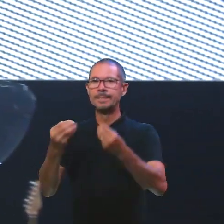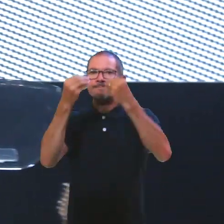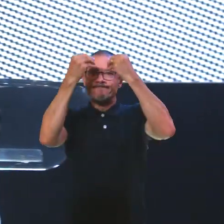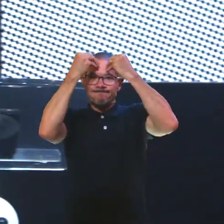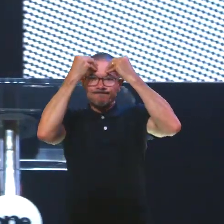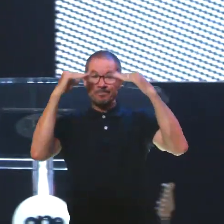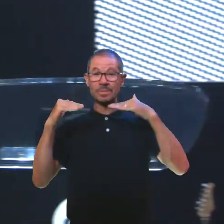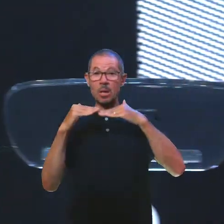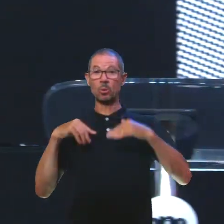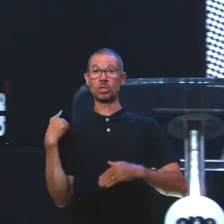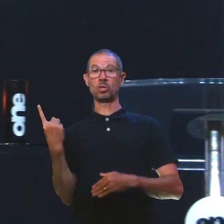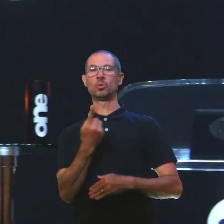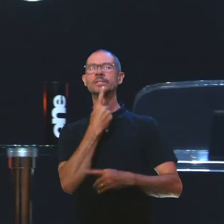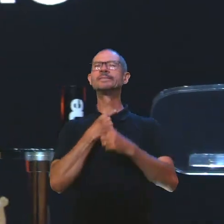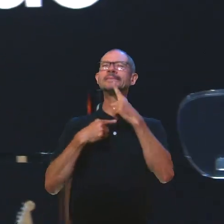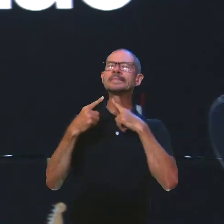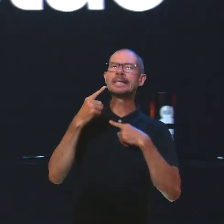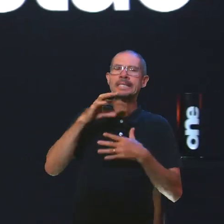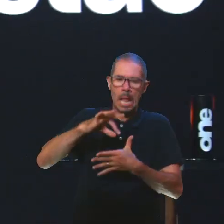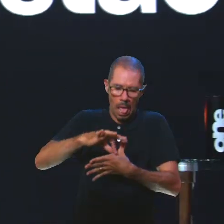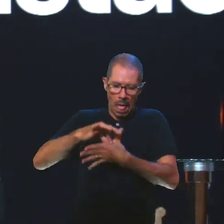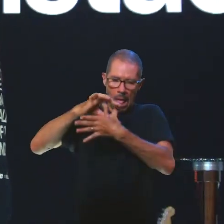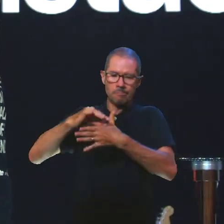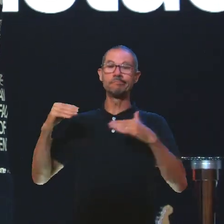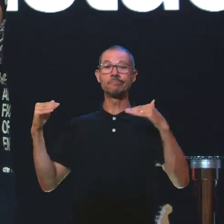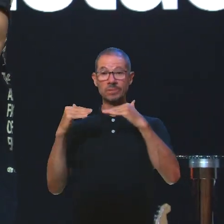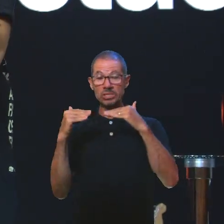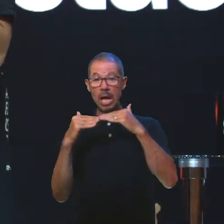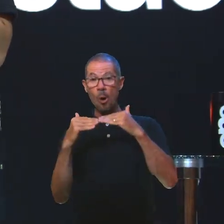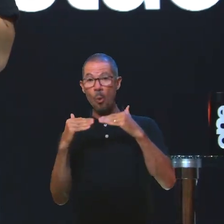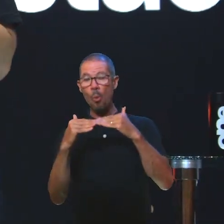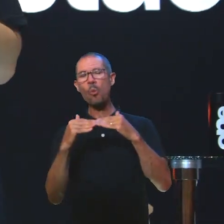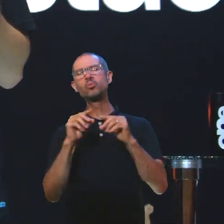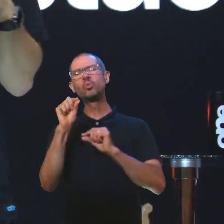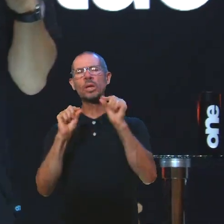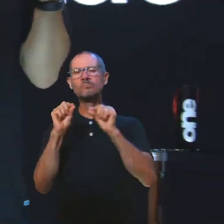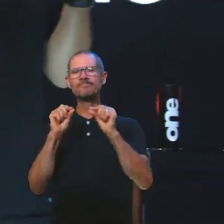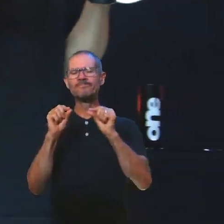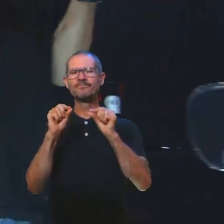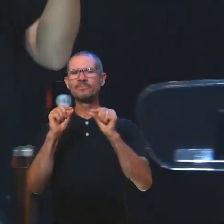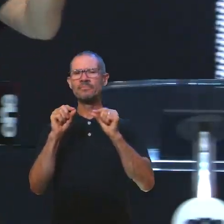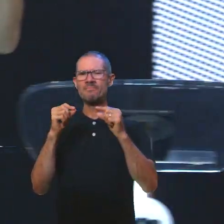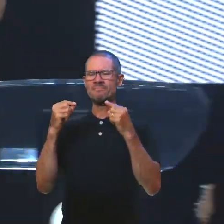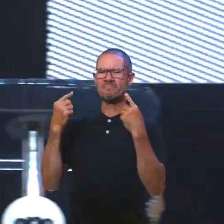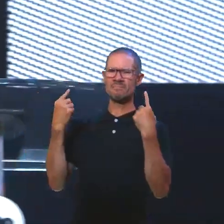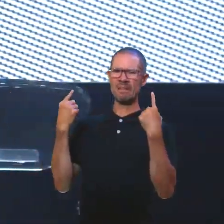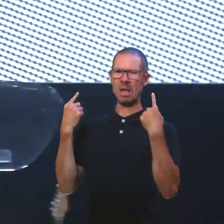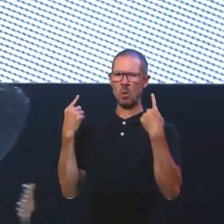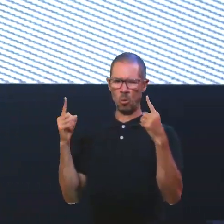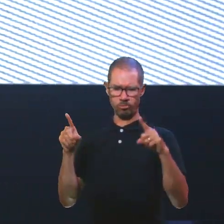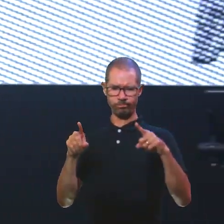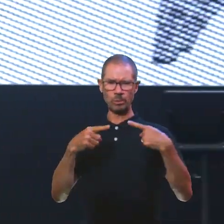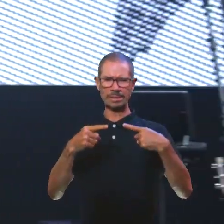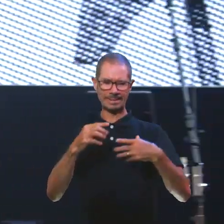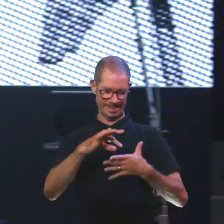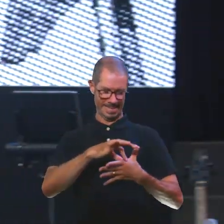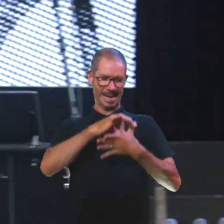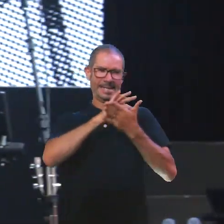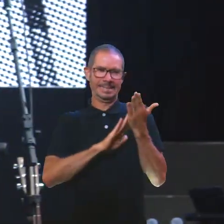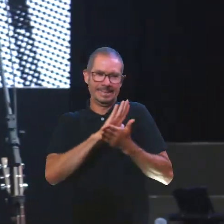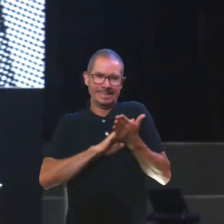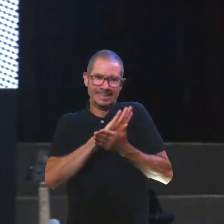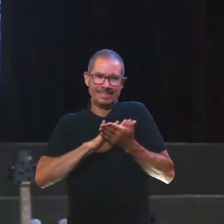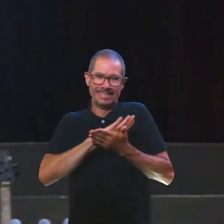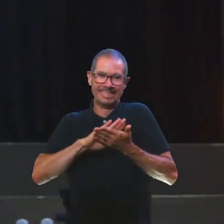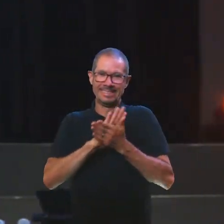de acordo com a nossa própria vontade, de acordo com aquilo que não vai contra aquilo que nós queremos para nós mesmos. Afinal